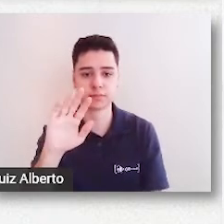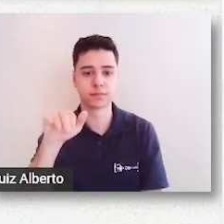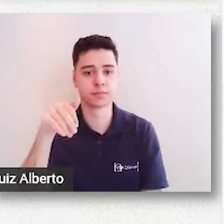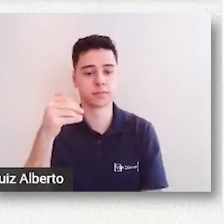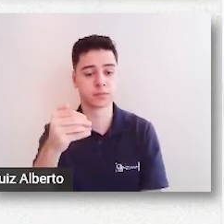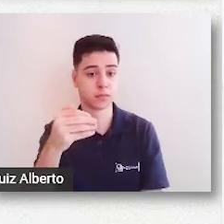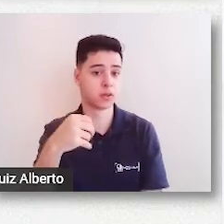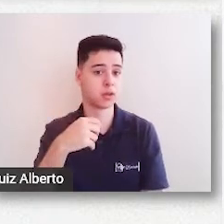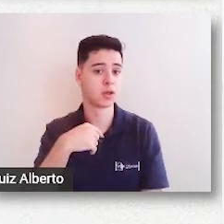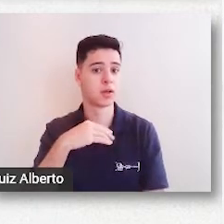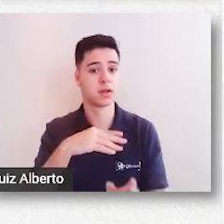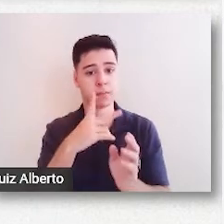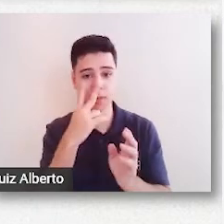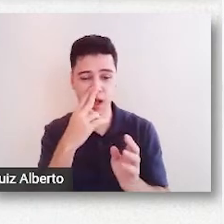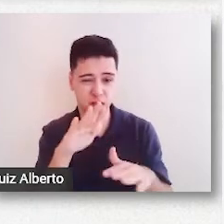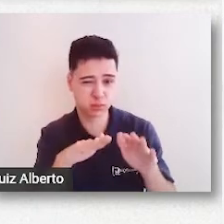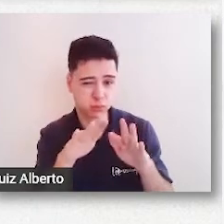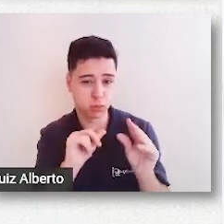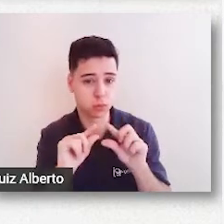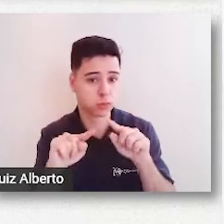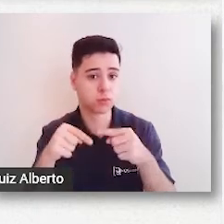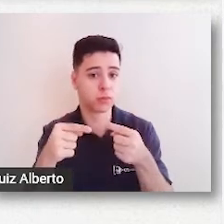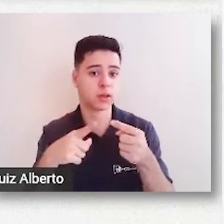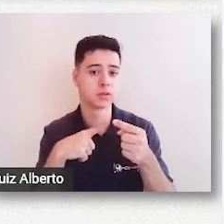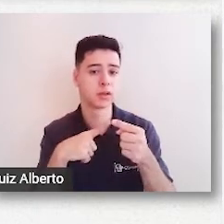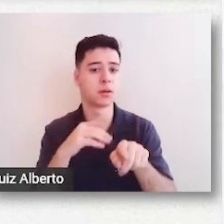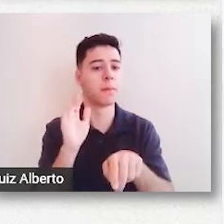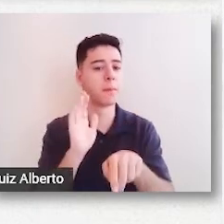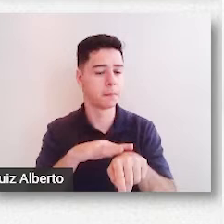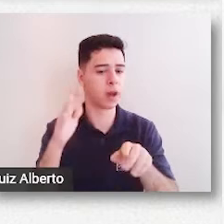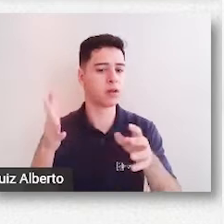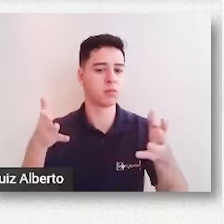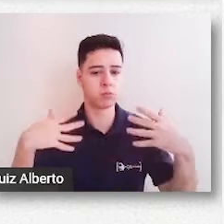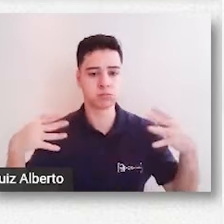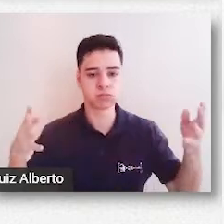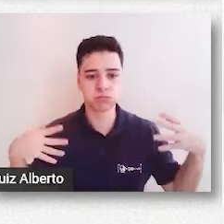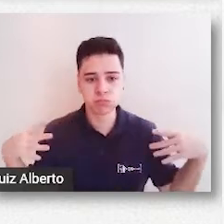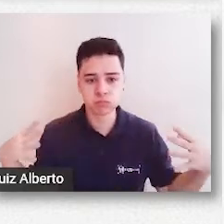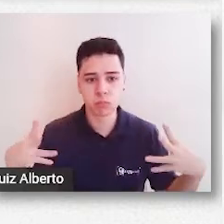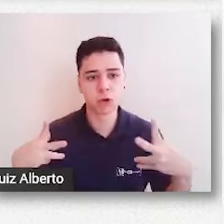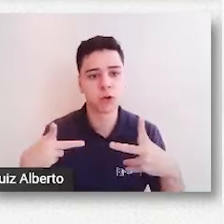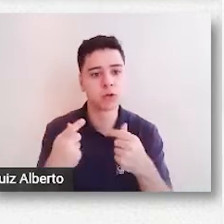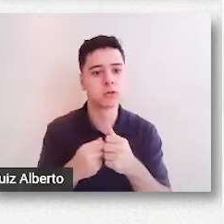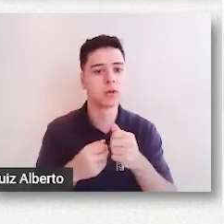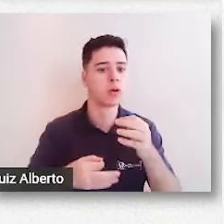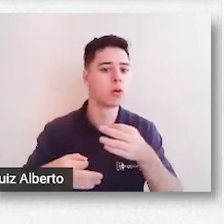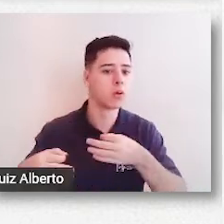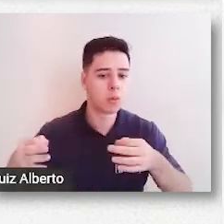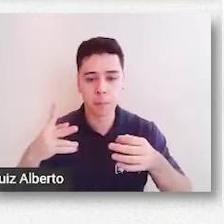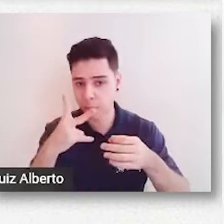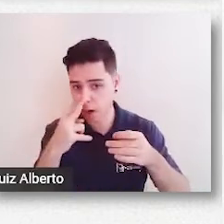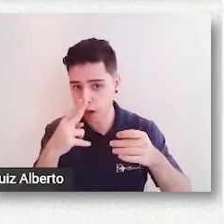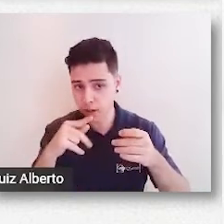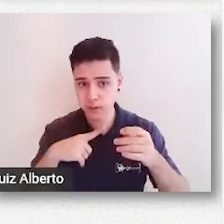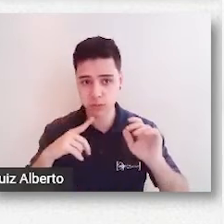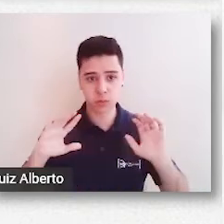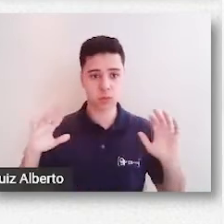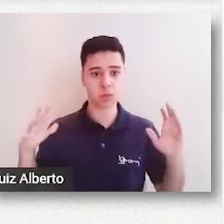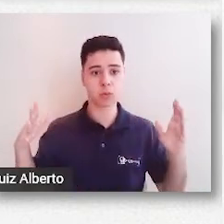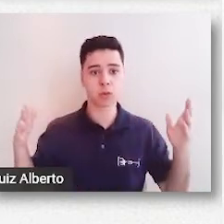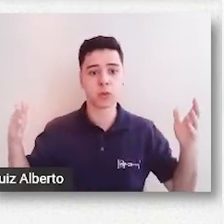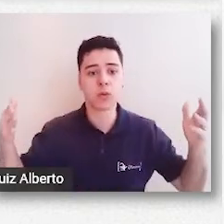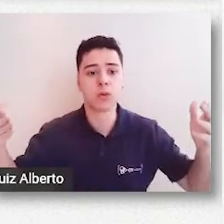Semelhança até um certo ponto, porque ela tem mais movimentação, né? O planejamento parece que tem aberturas